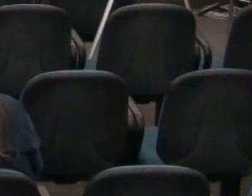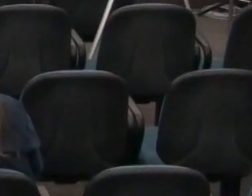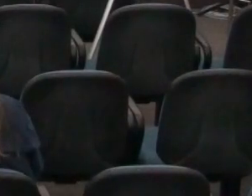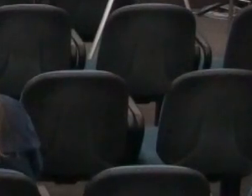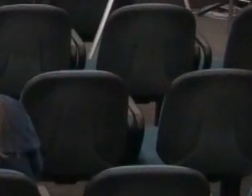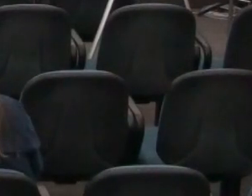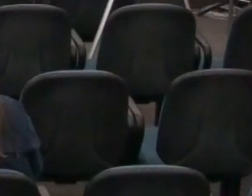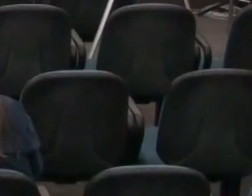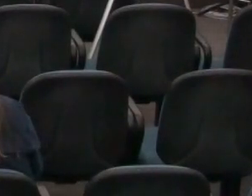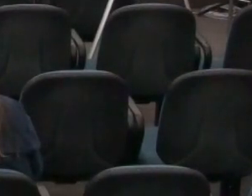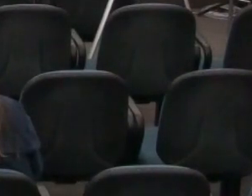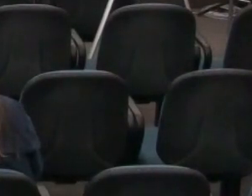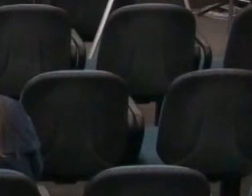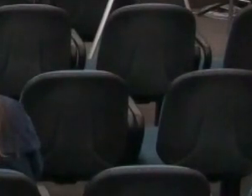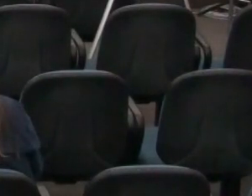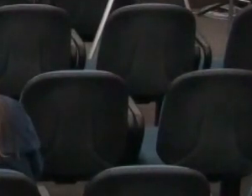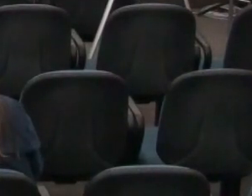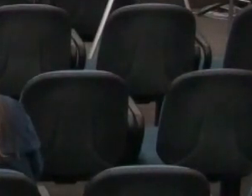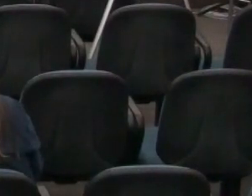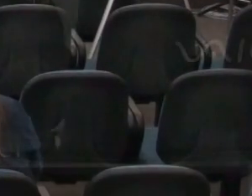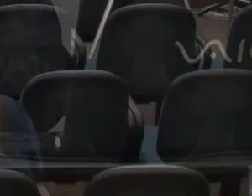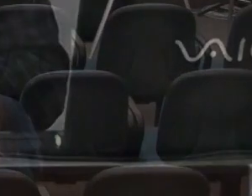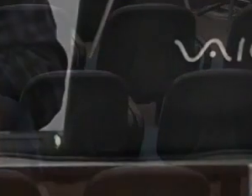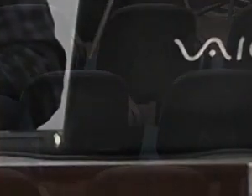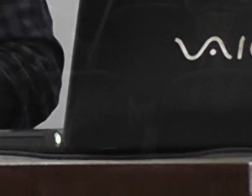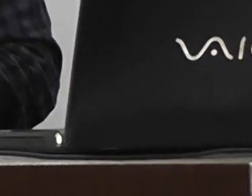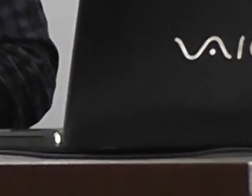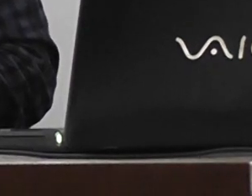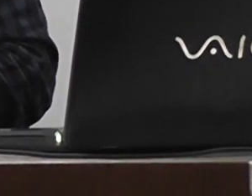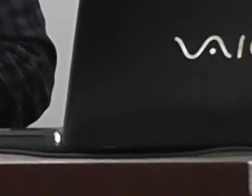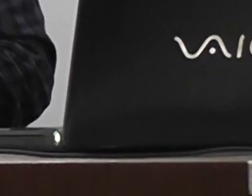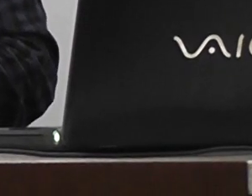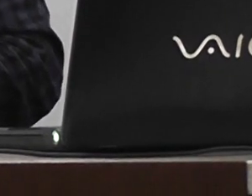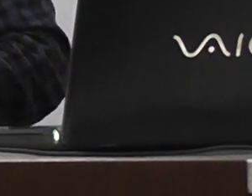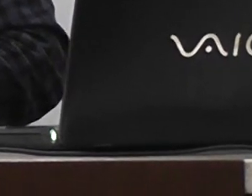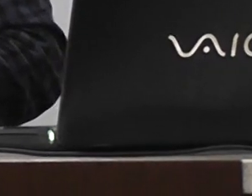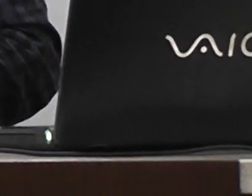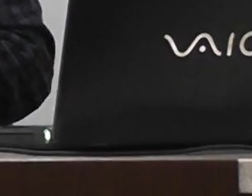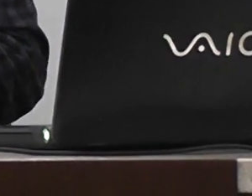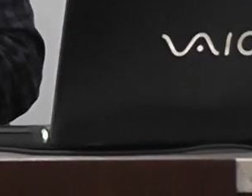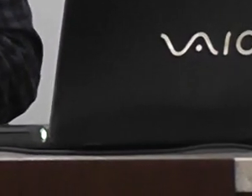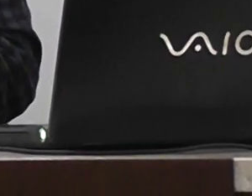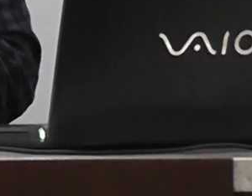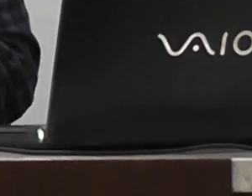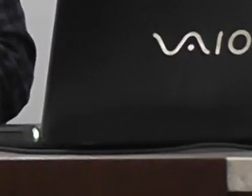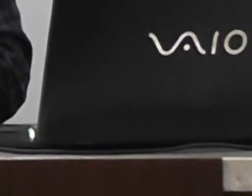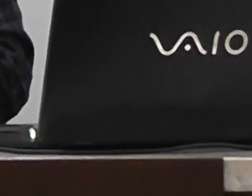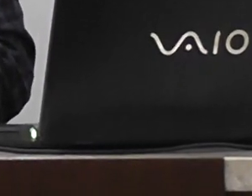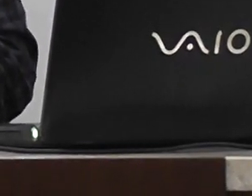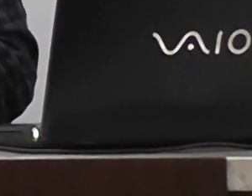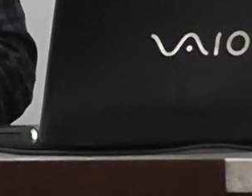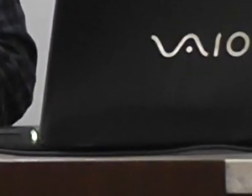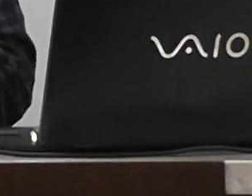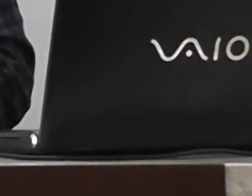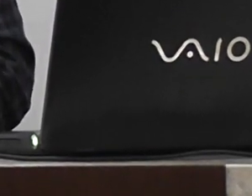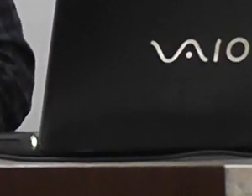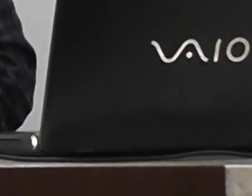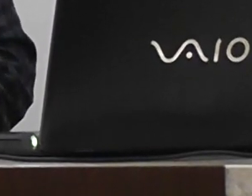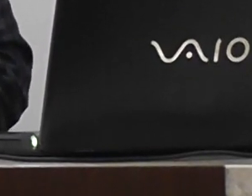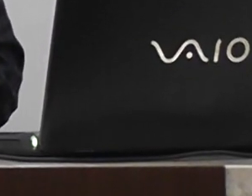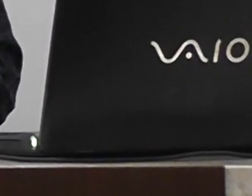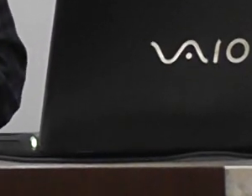Boa noite a todos. Reunião ordinária da Câmara Municipal União da Vitória, Estado do Paraná, do dia 20 de julho de